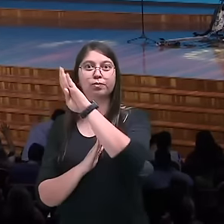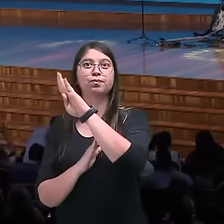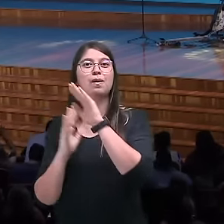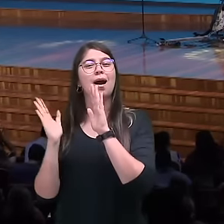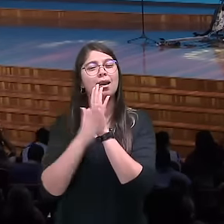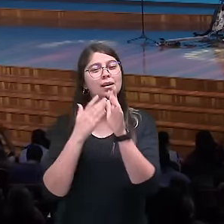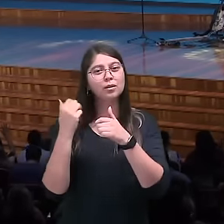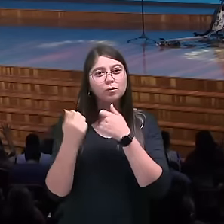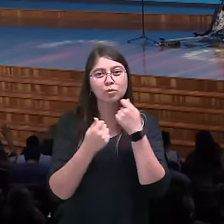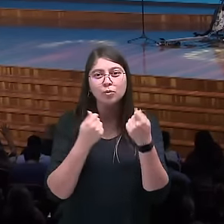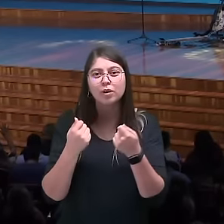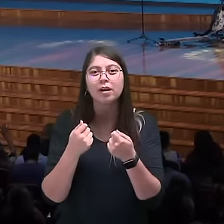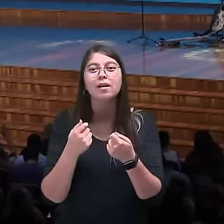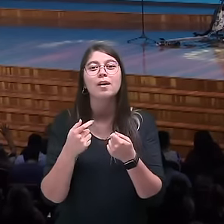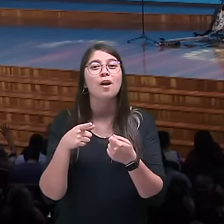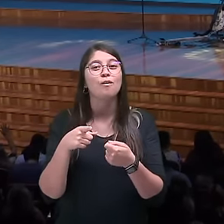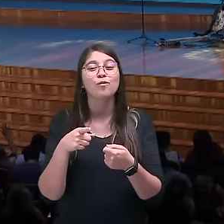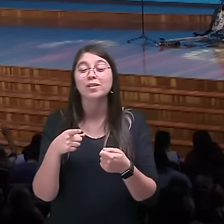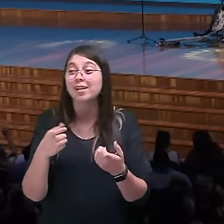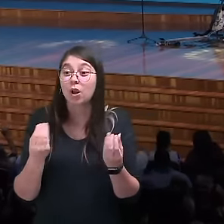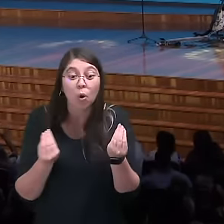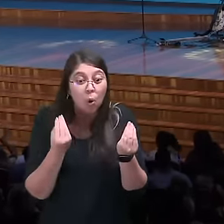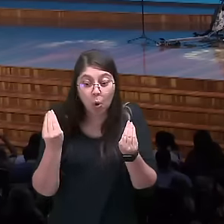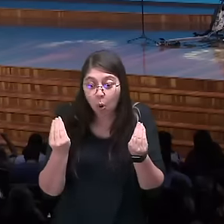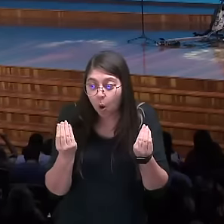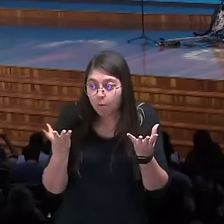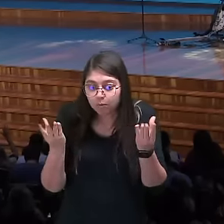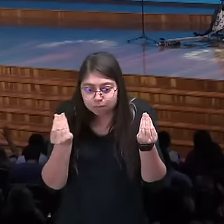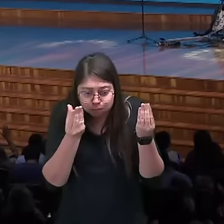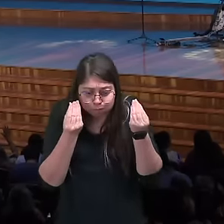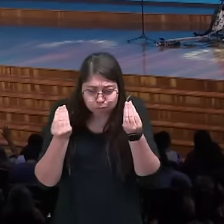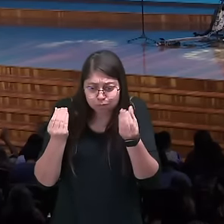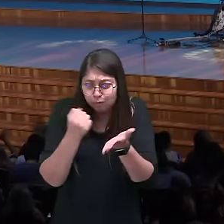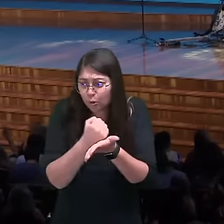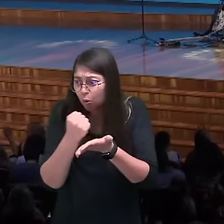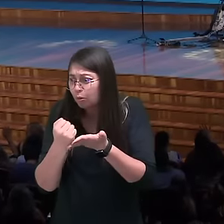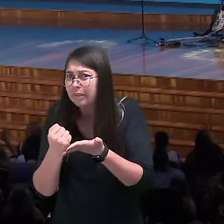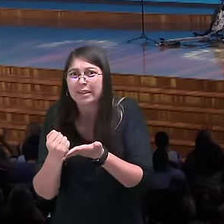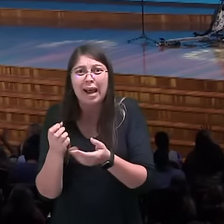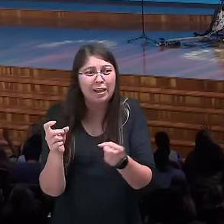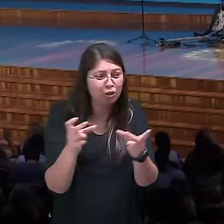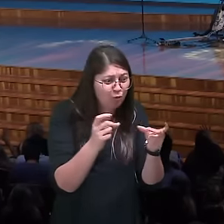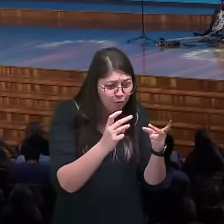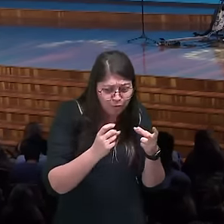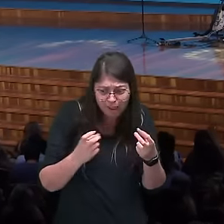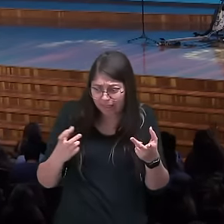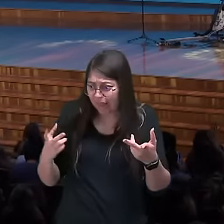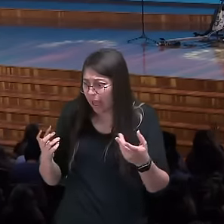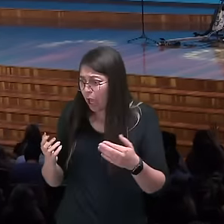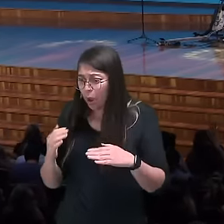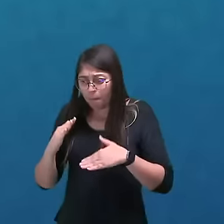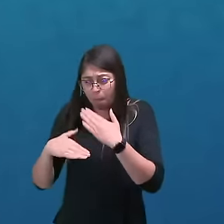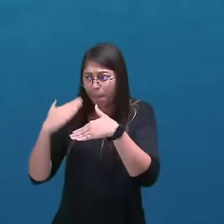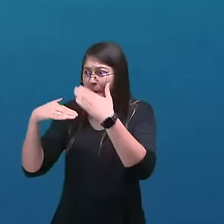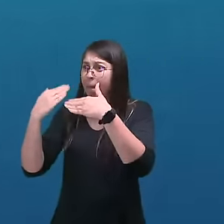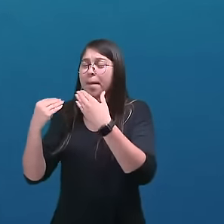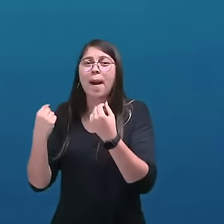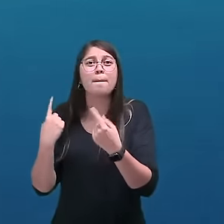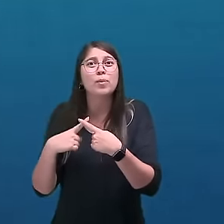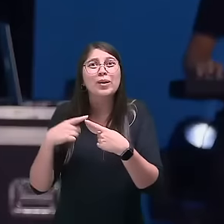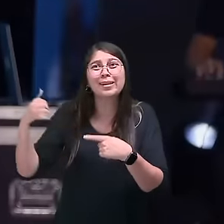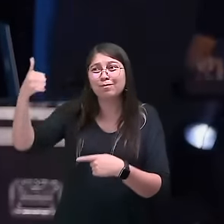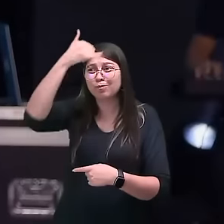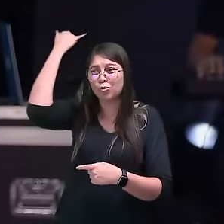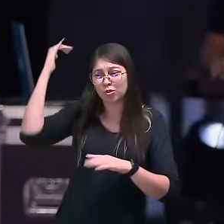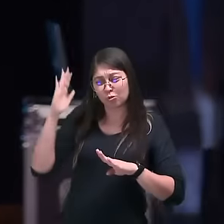Aleluia, aleluia. Você não vai ter capacidade para tanto contrato, para tanta venda, para tanta comissão, porque você tem a unção de encher,